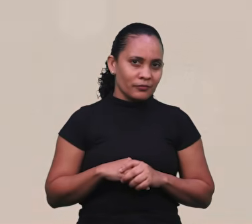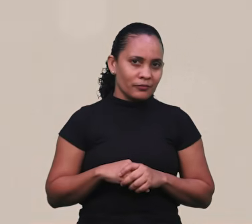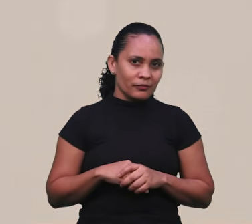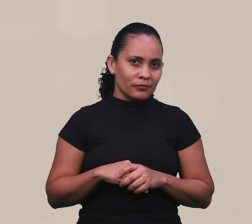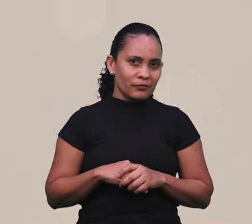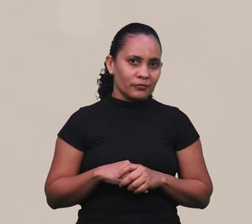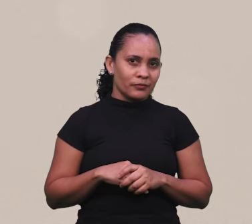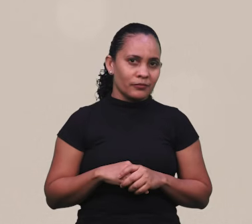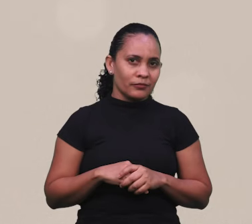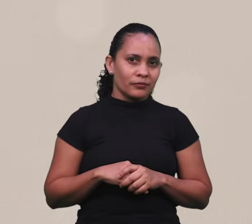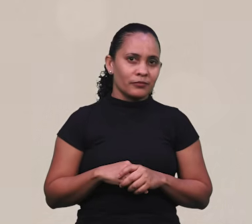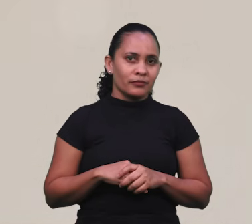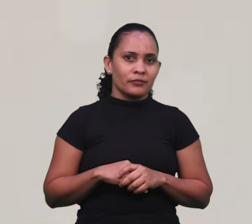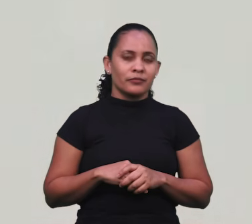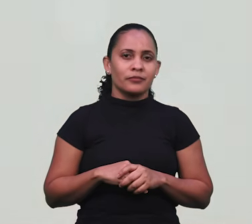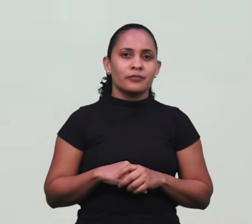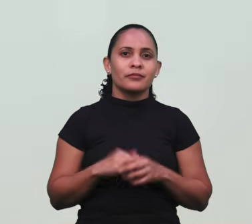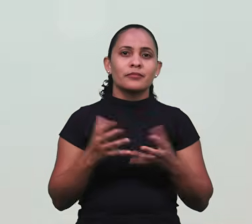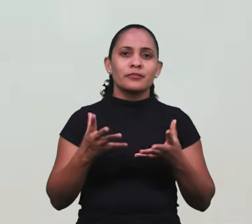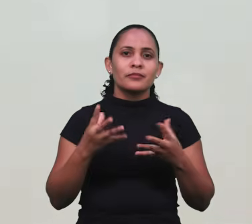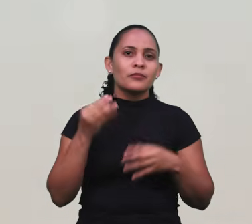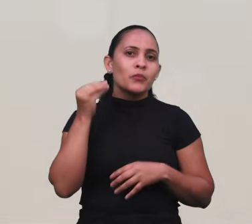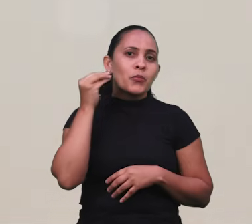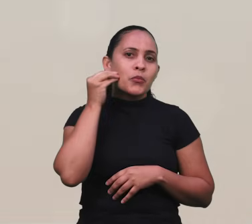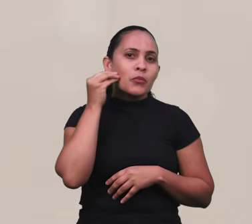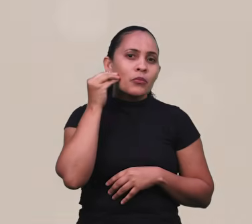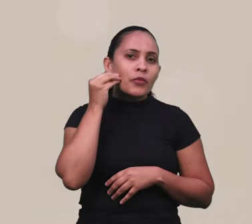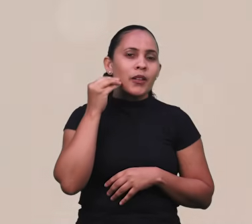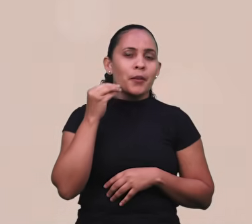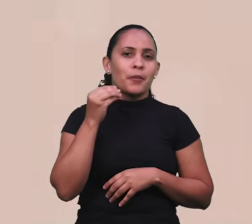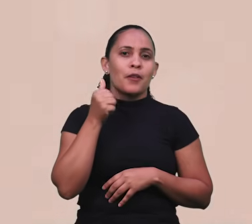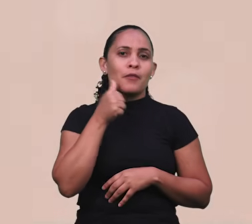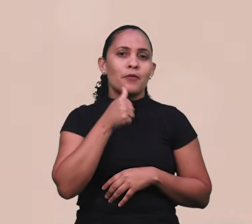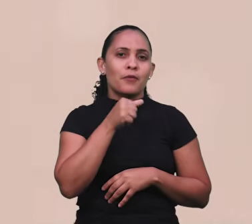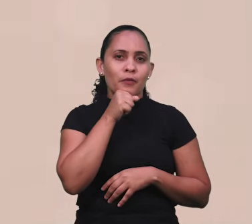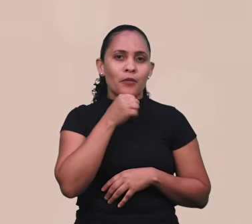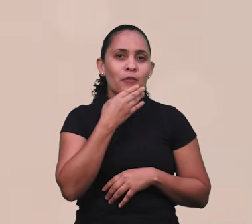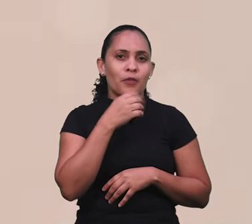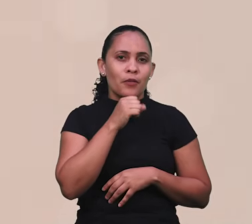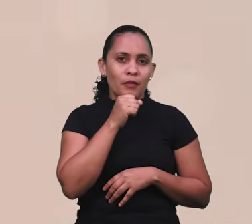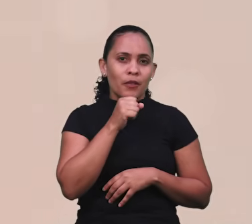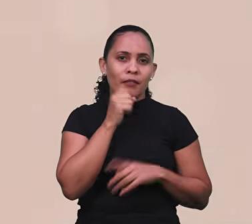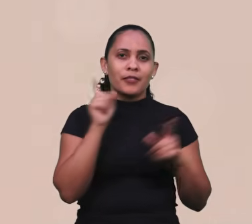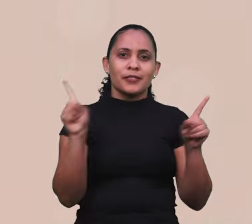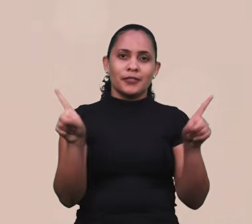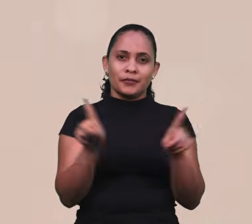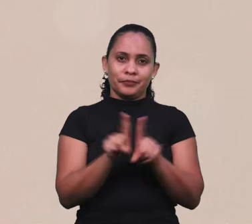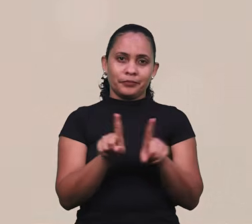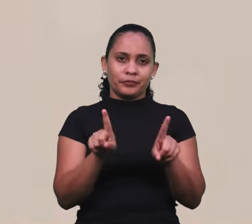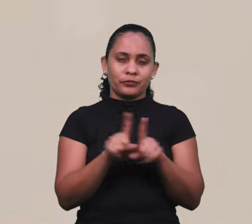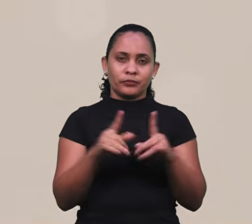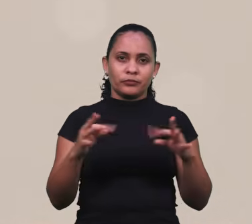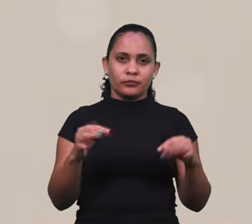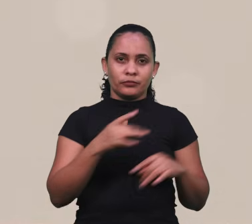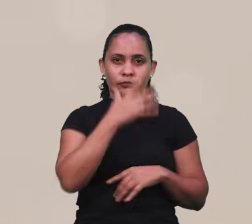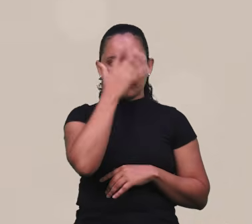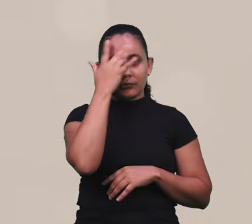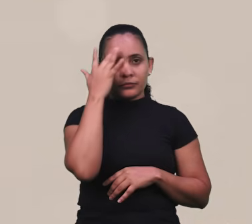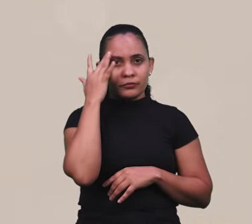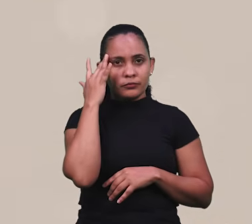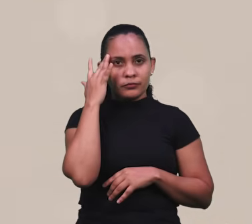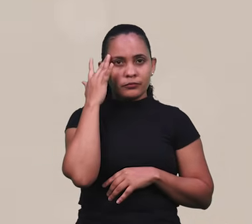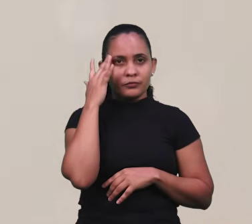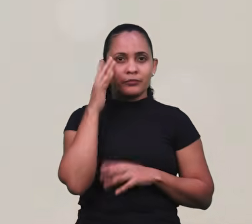Maranata. E eu queria mandar um beijo para meus avós e para todas